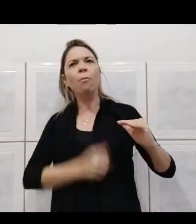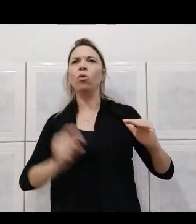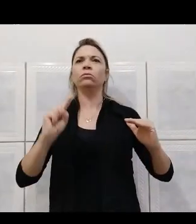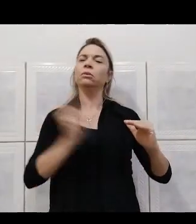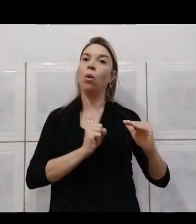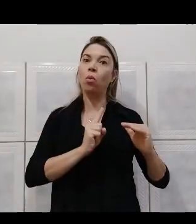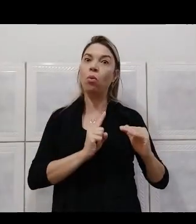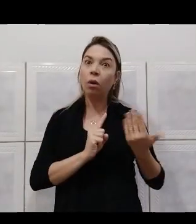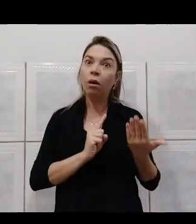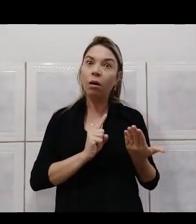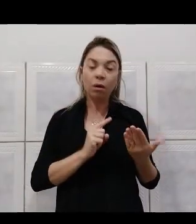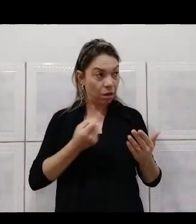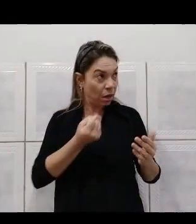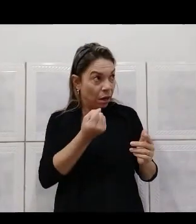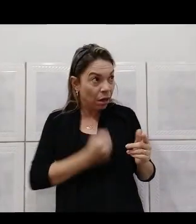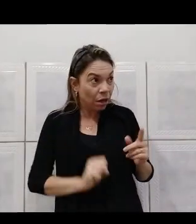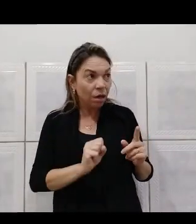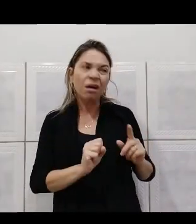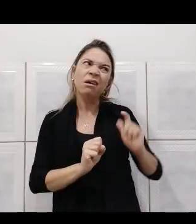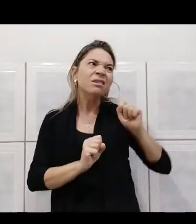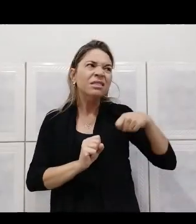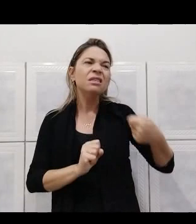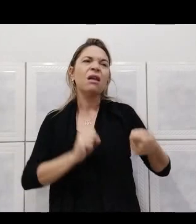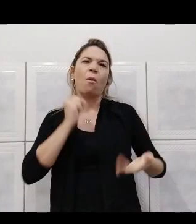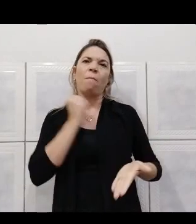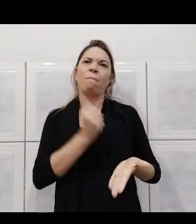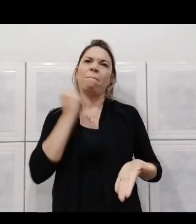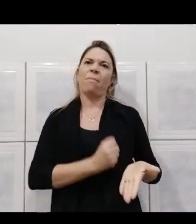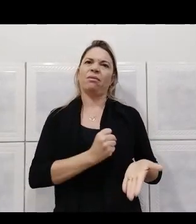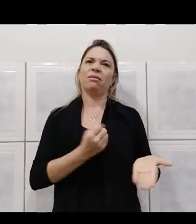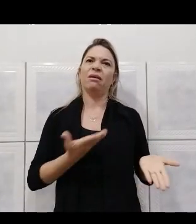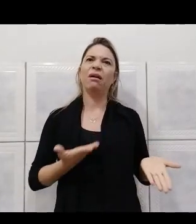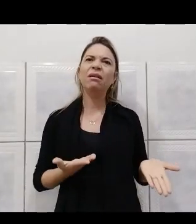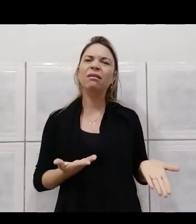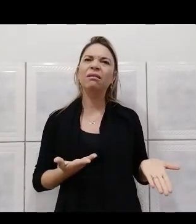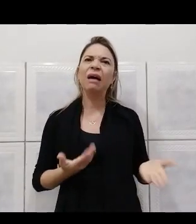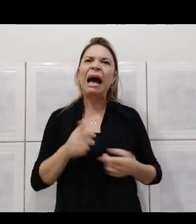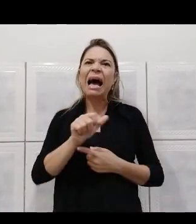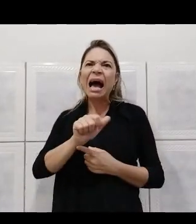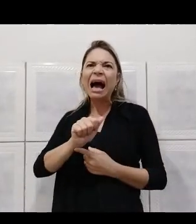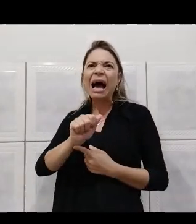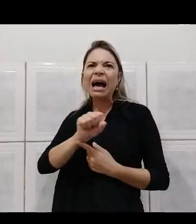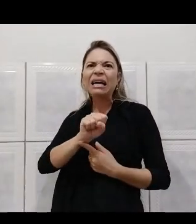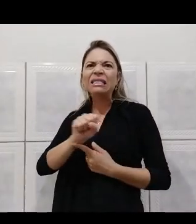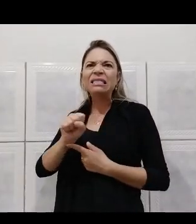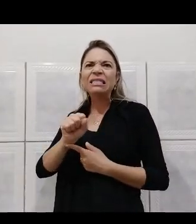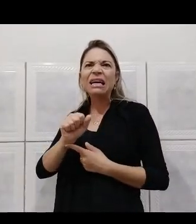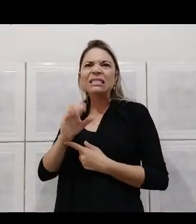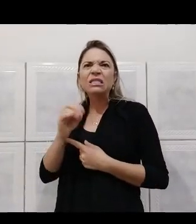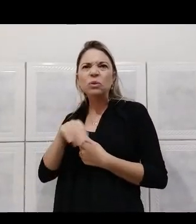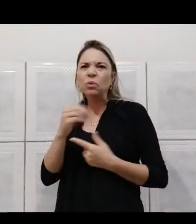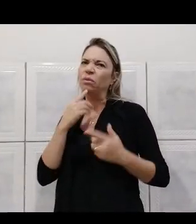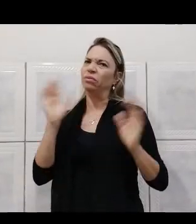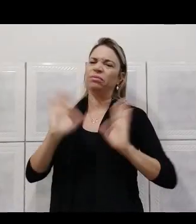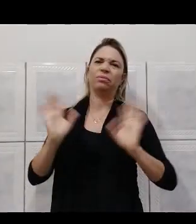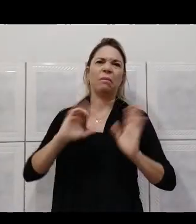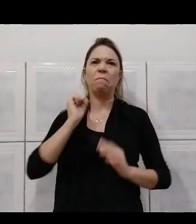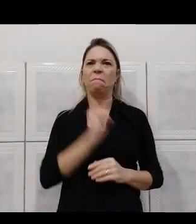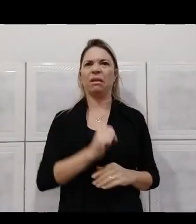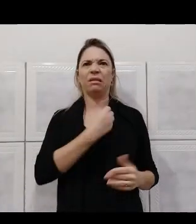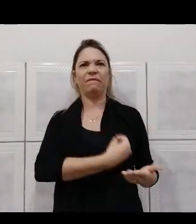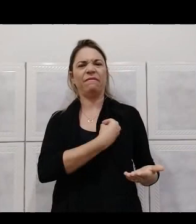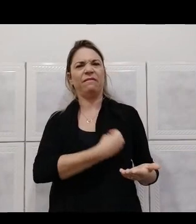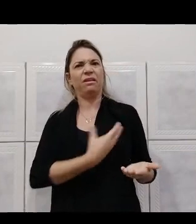é sinônimo de assassinato. Abortar uma vida é matar uma vida.